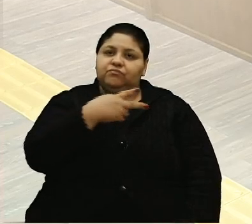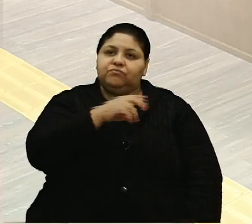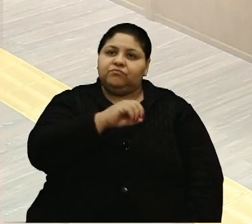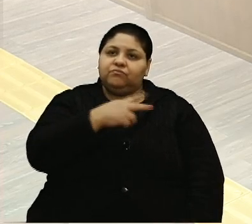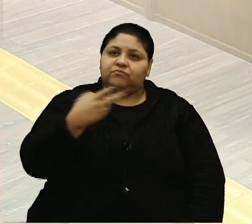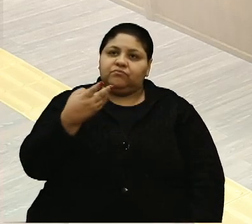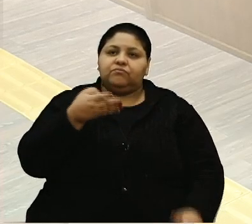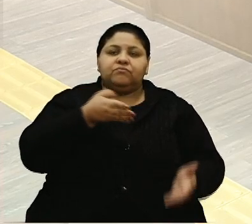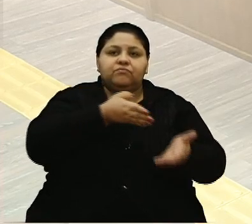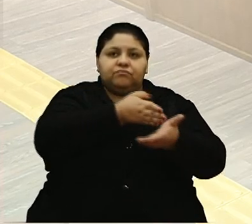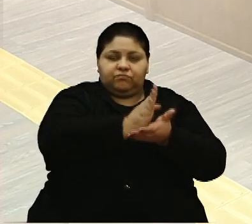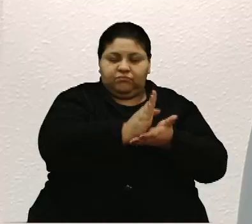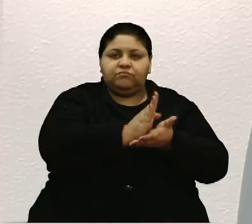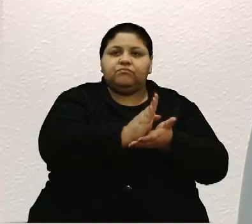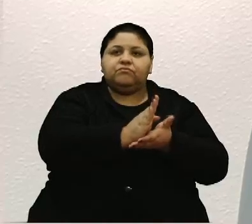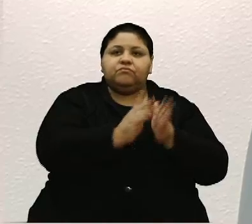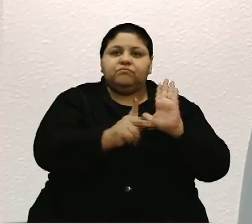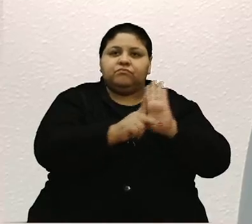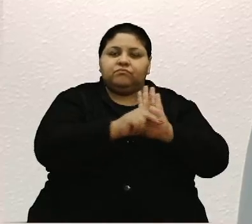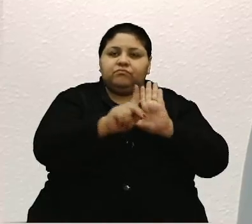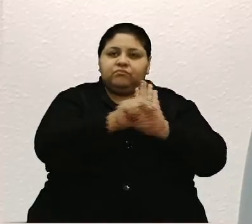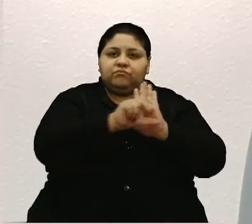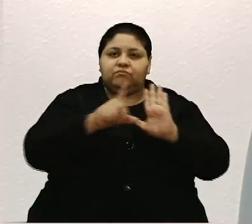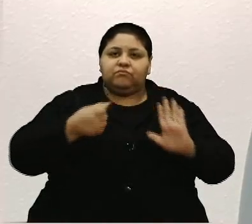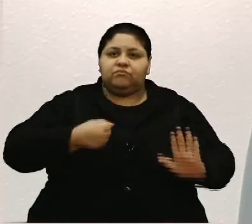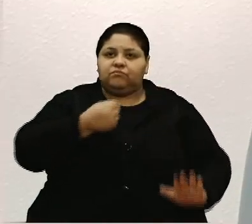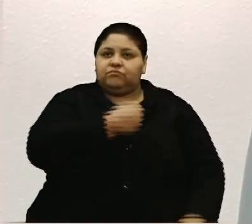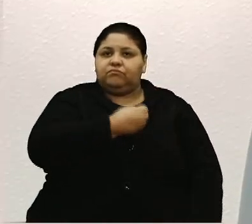157/2024 favorável. Parecer é favorável ao projeto de lei número